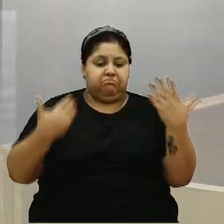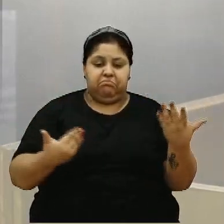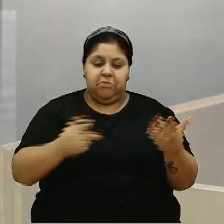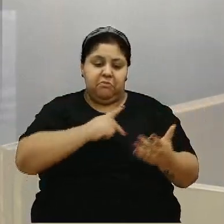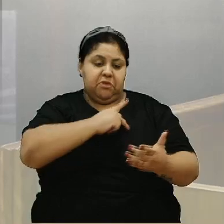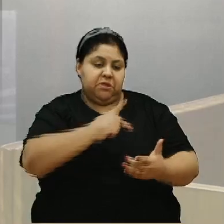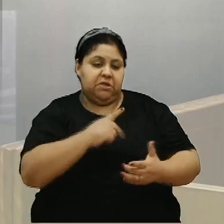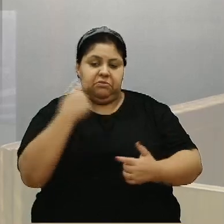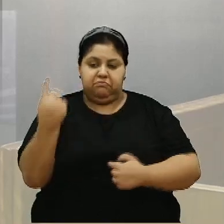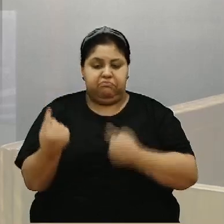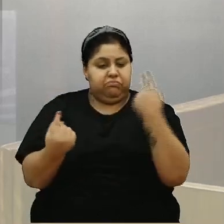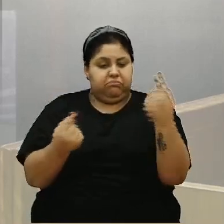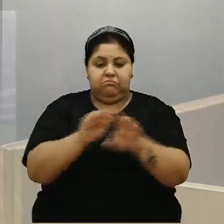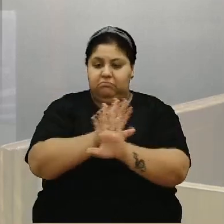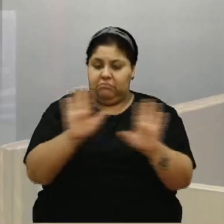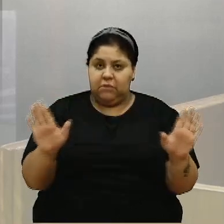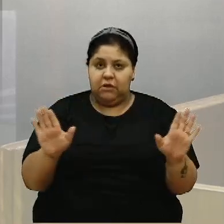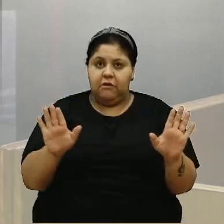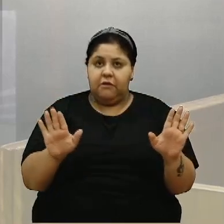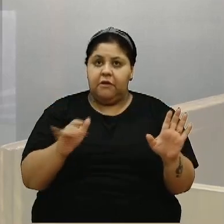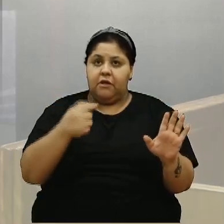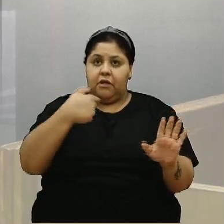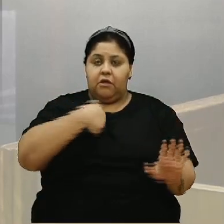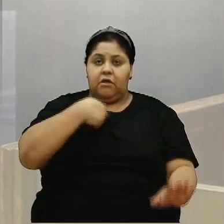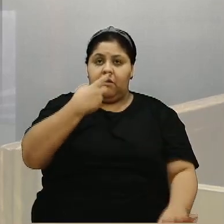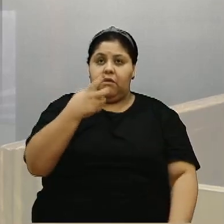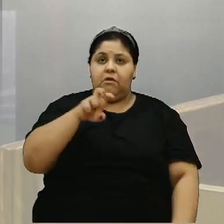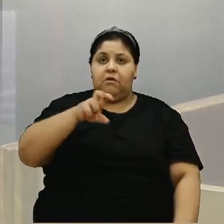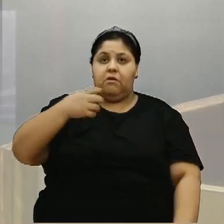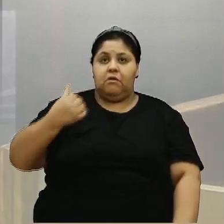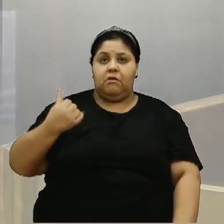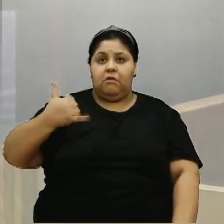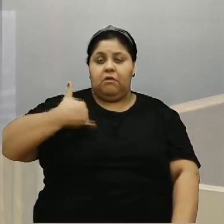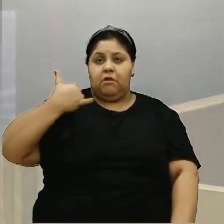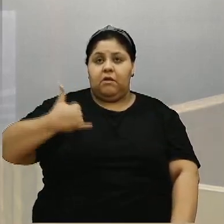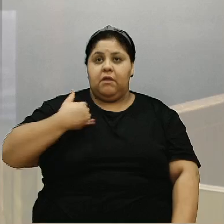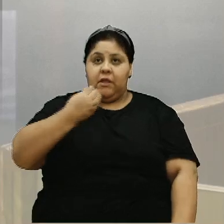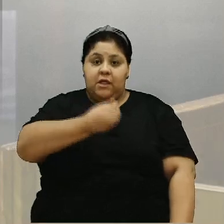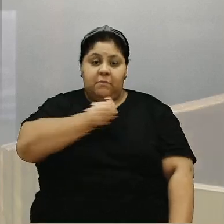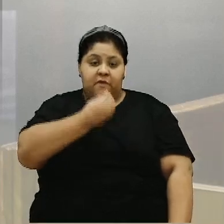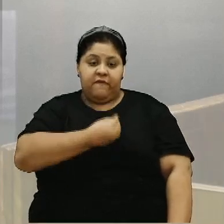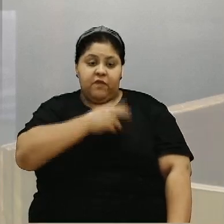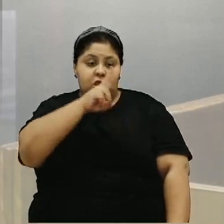presidente esse, presidente aquele. Eu tenho 56 anos e na minha vida eu nunca vi